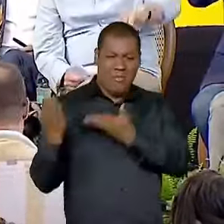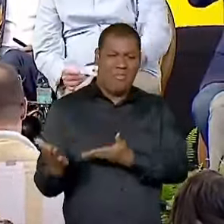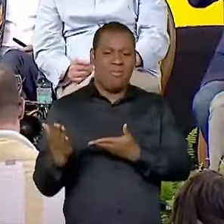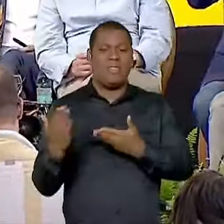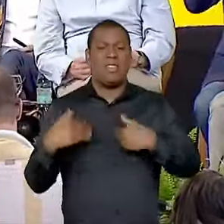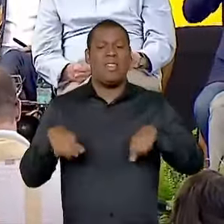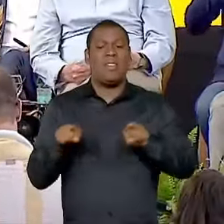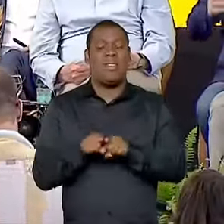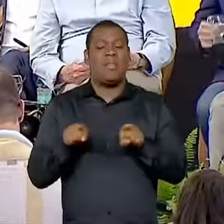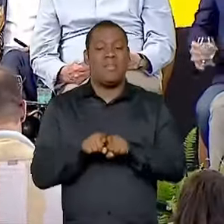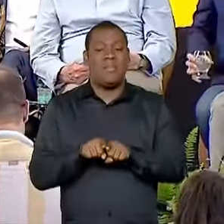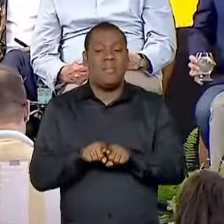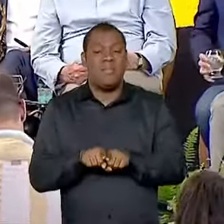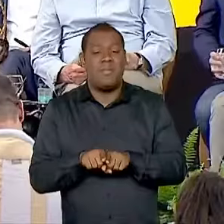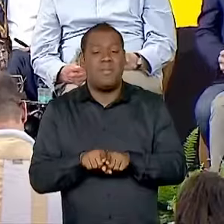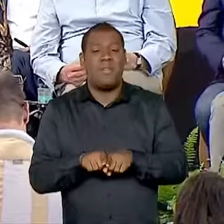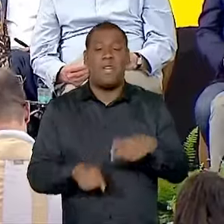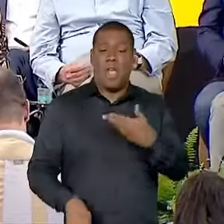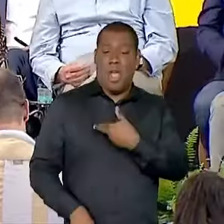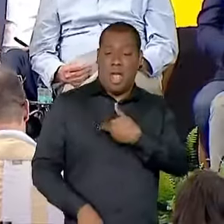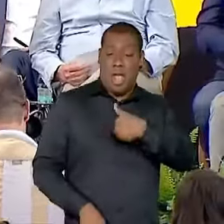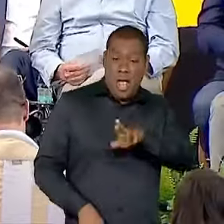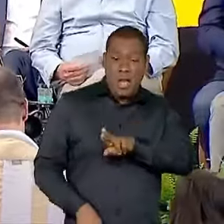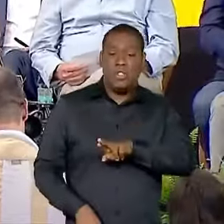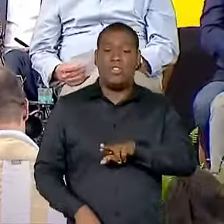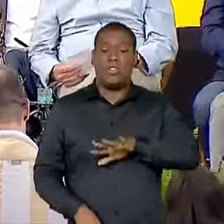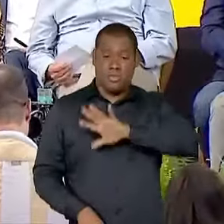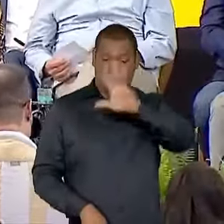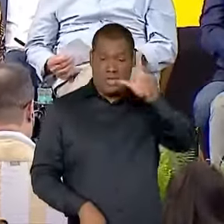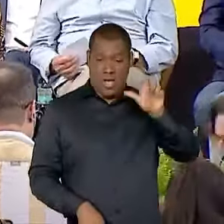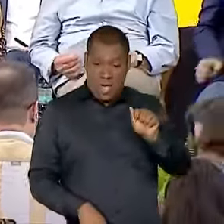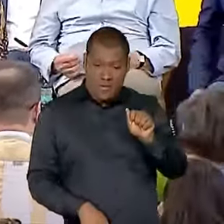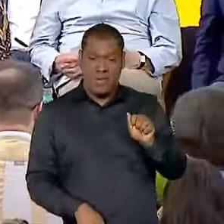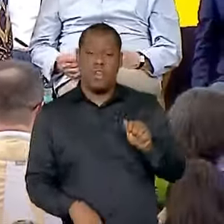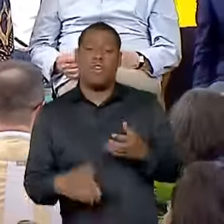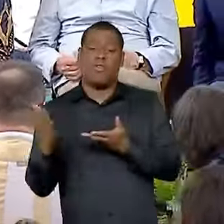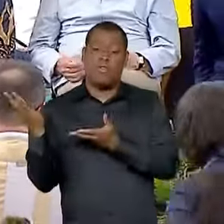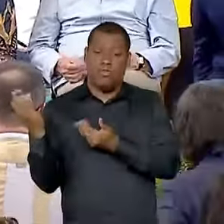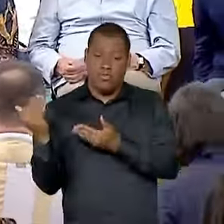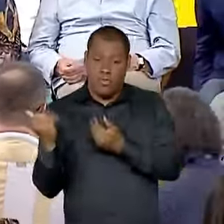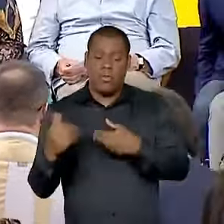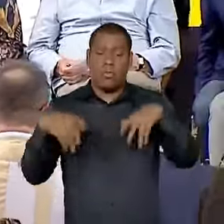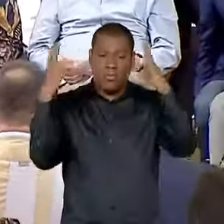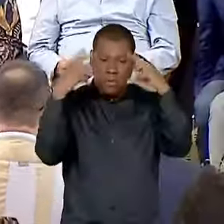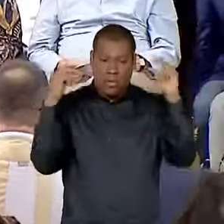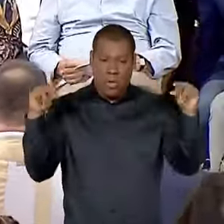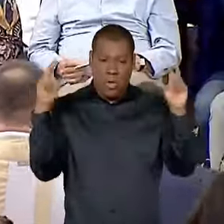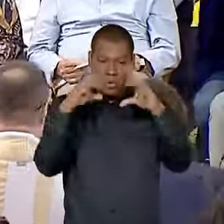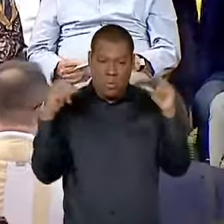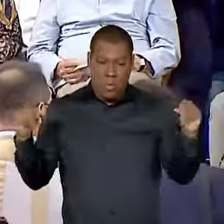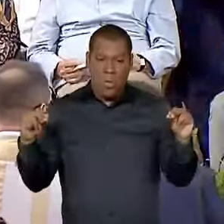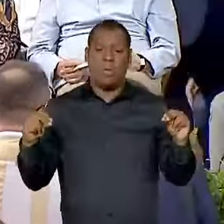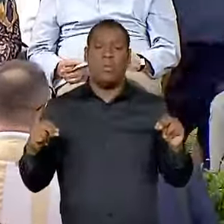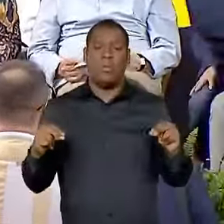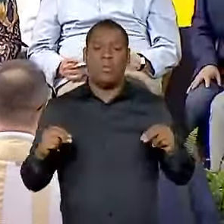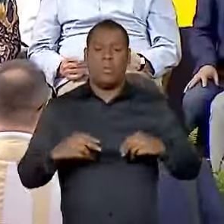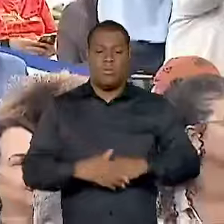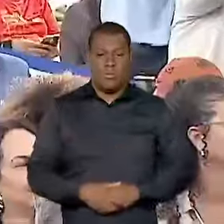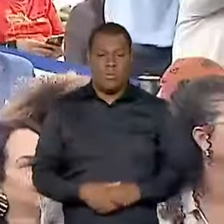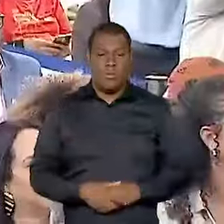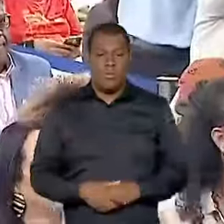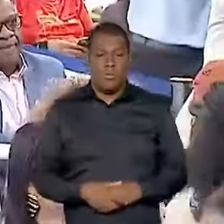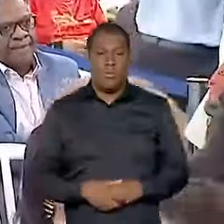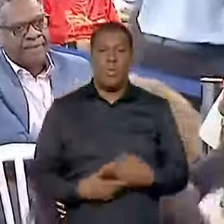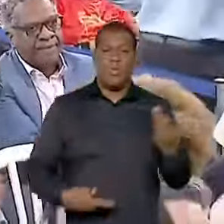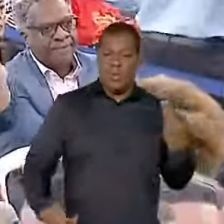o apoio e o suporte das religiões de matriz africana, da juventude candomblé. Esse programa é nosso